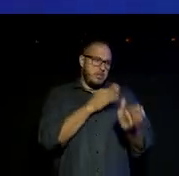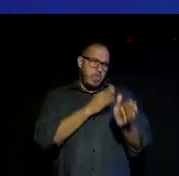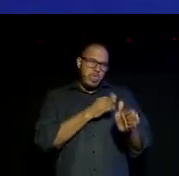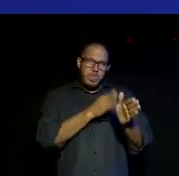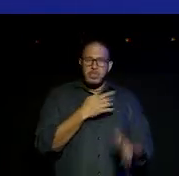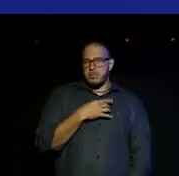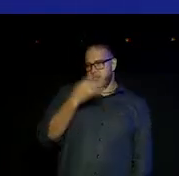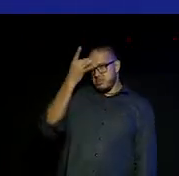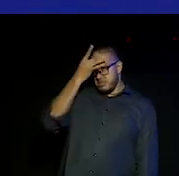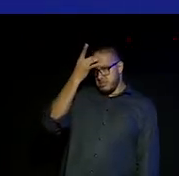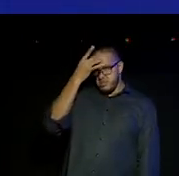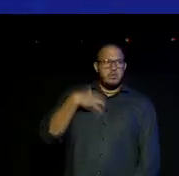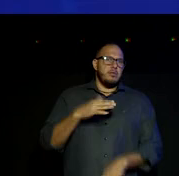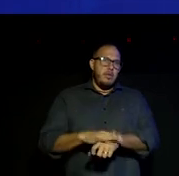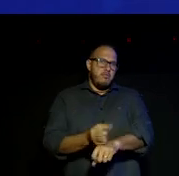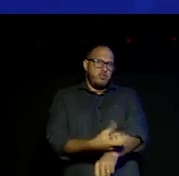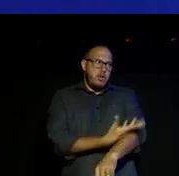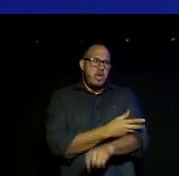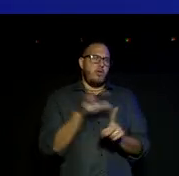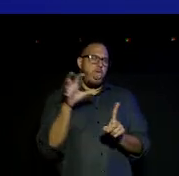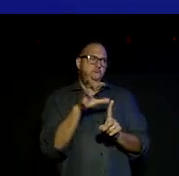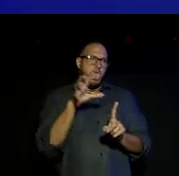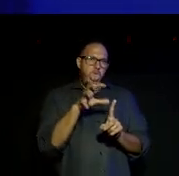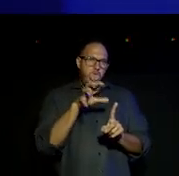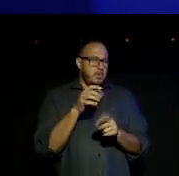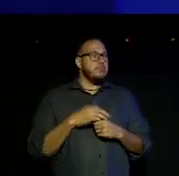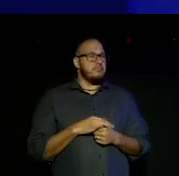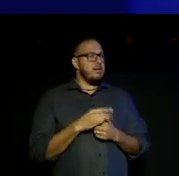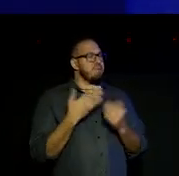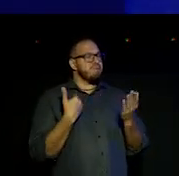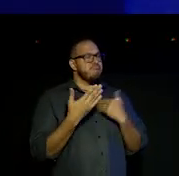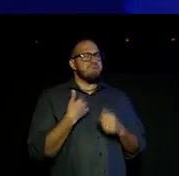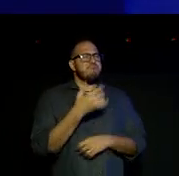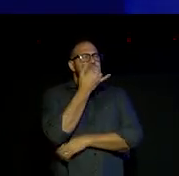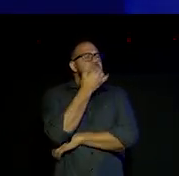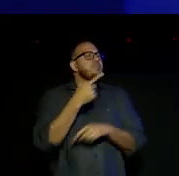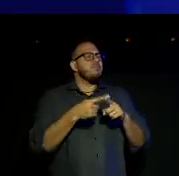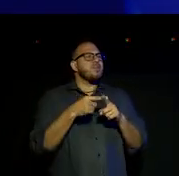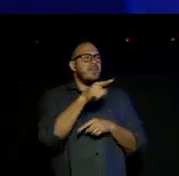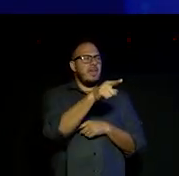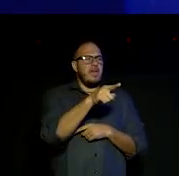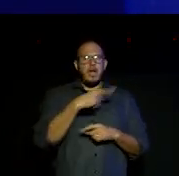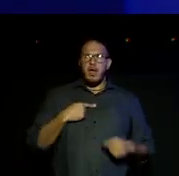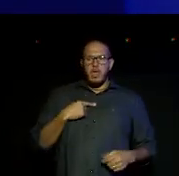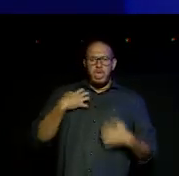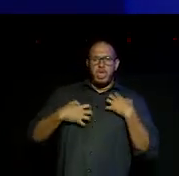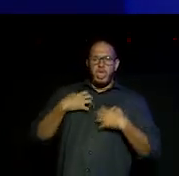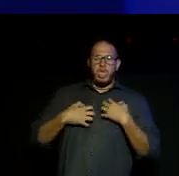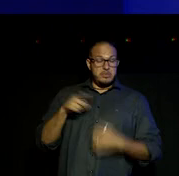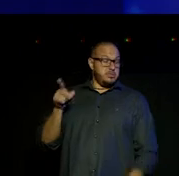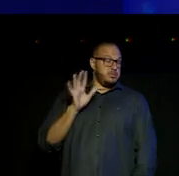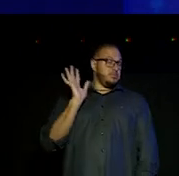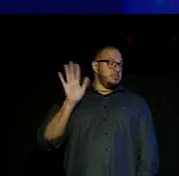a moda mental e emocional, e quando eu viro para elas e faço um simples porquê, elas ficam com raiva de mim. Filósofo